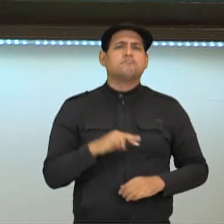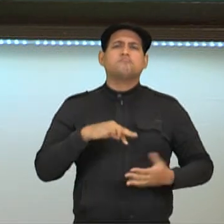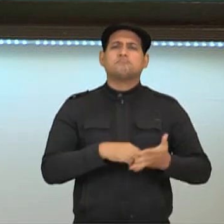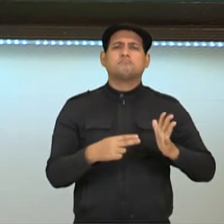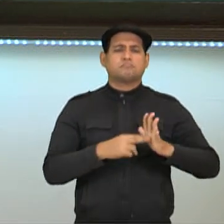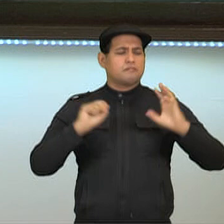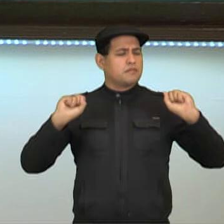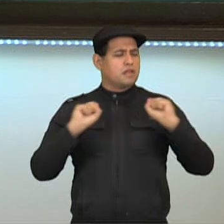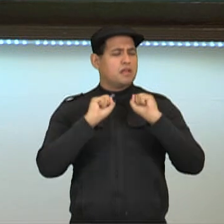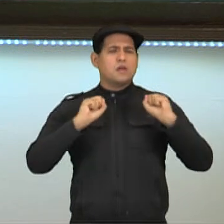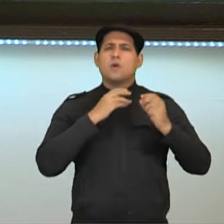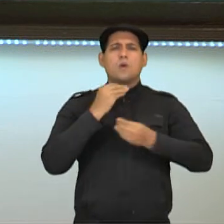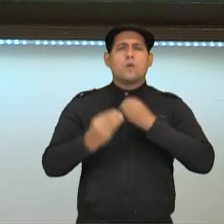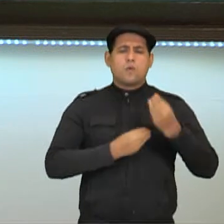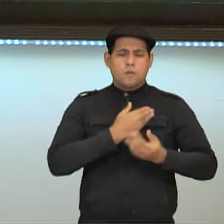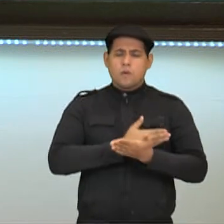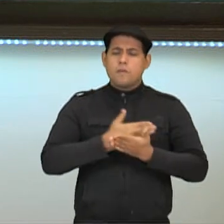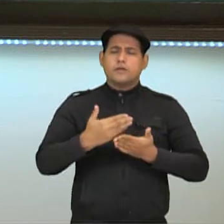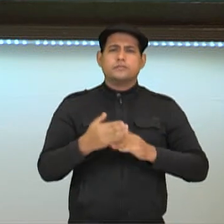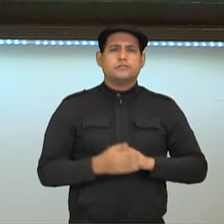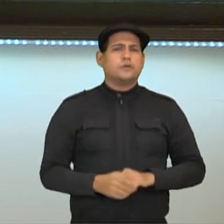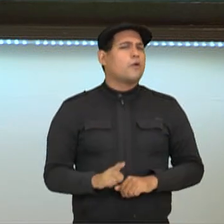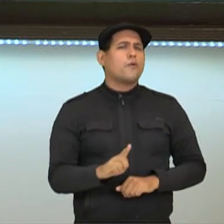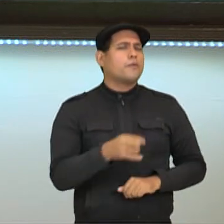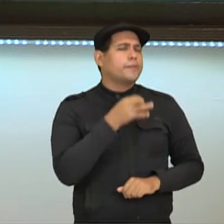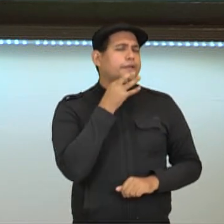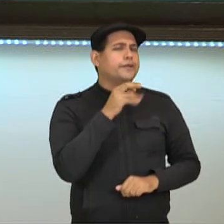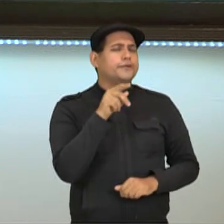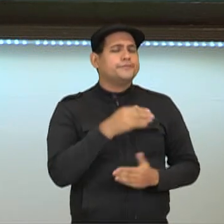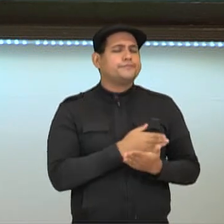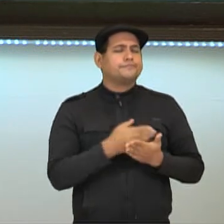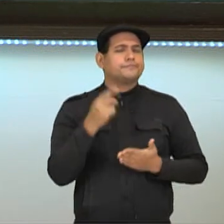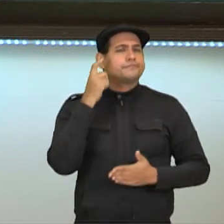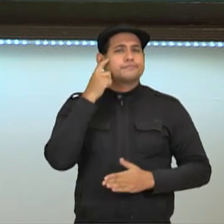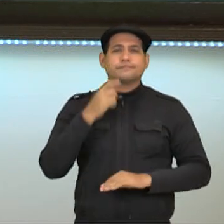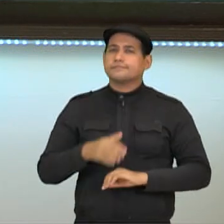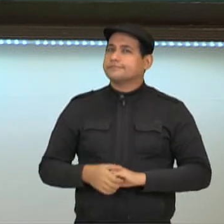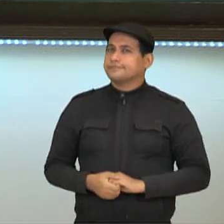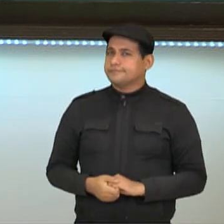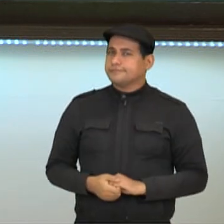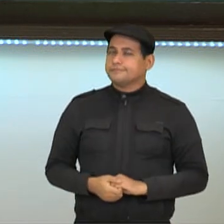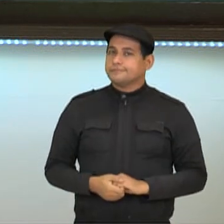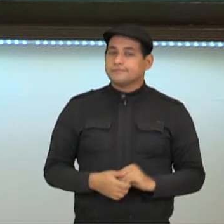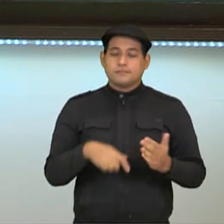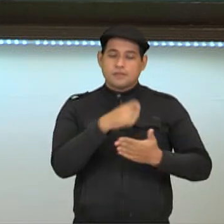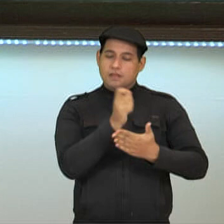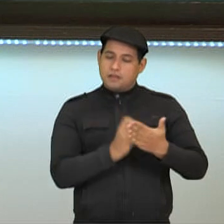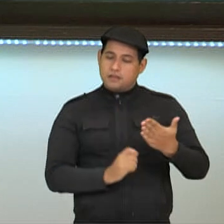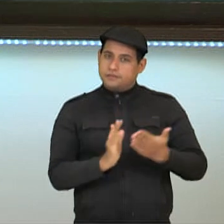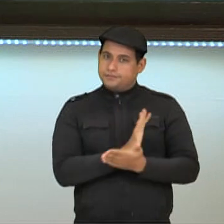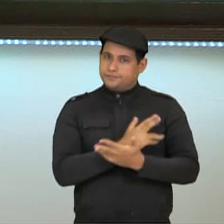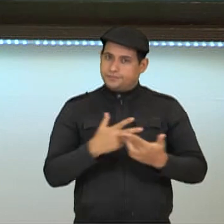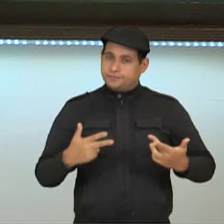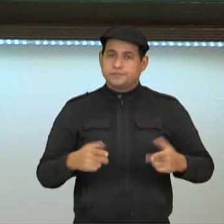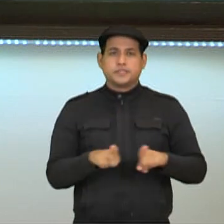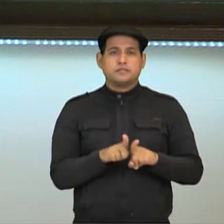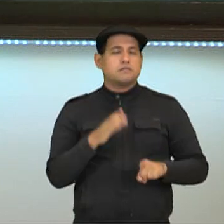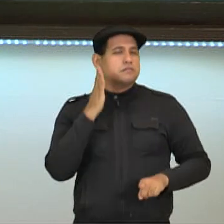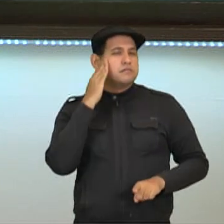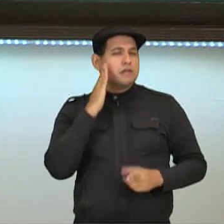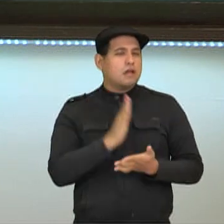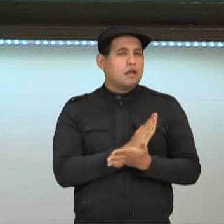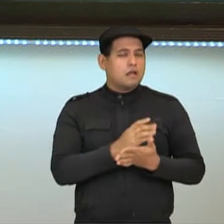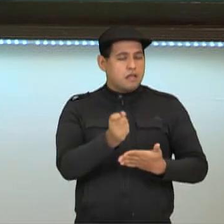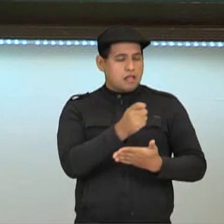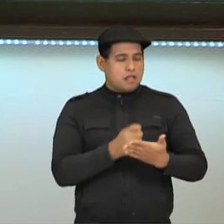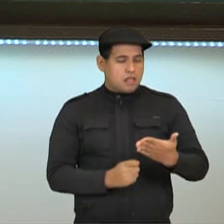atletismo? Como que ele surgiu? Como você acha que ele surgiu? E escrever algumas provas de atletismo. Se você sabe algumas,